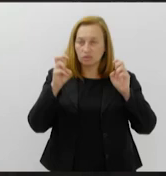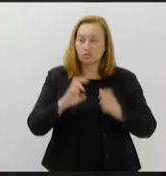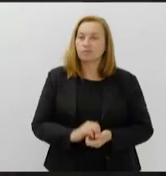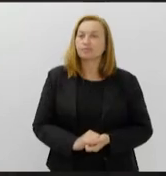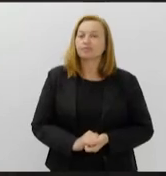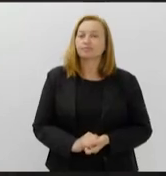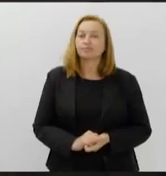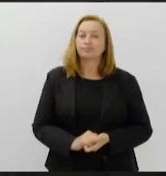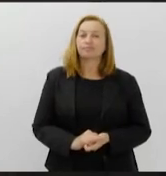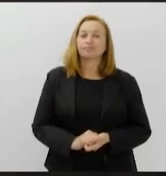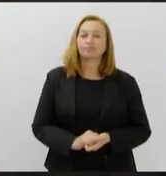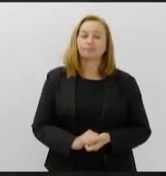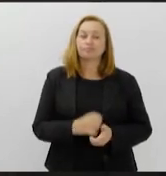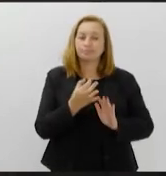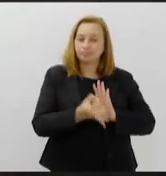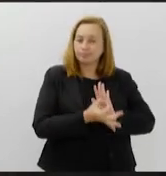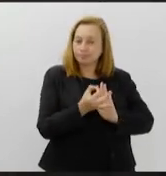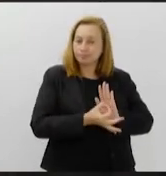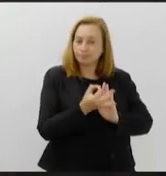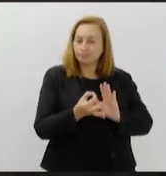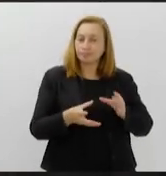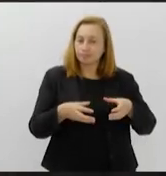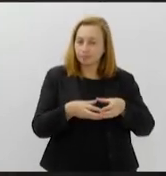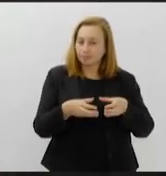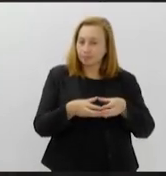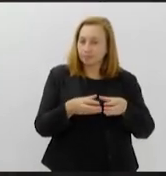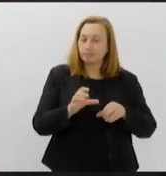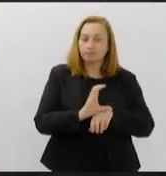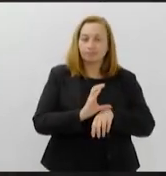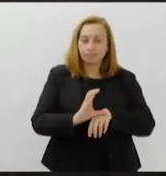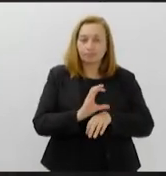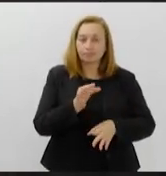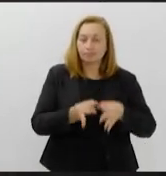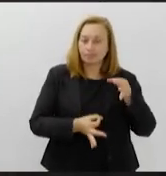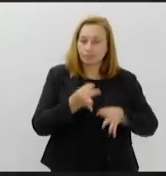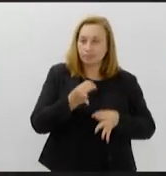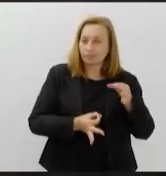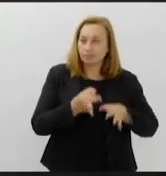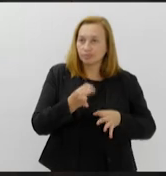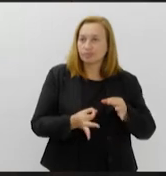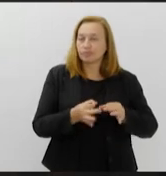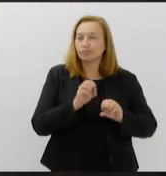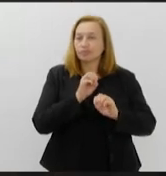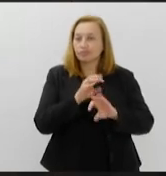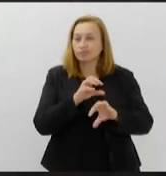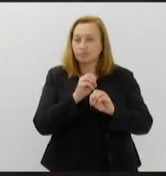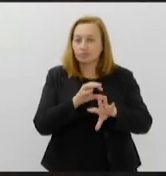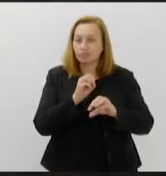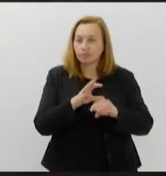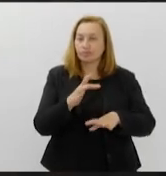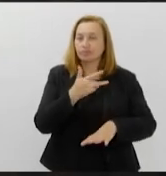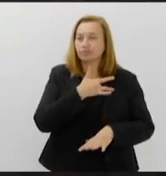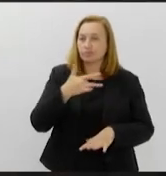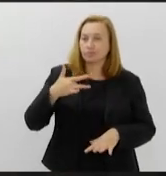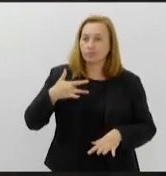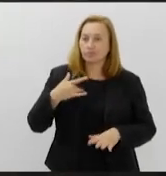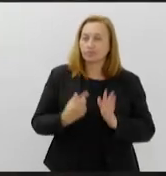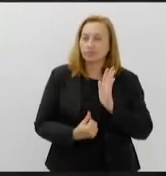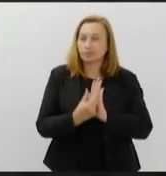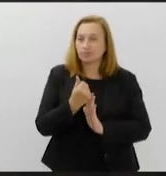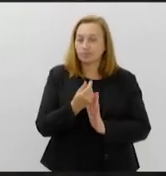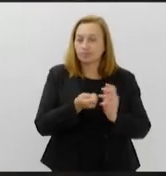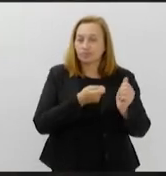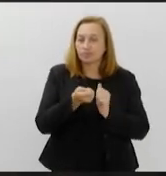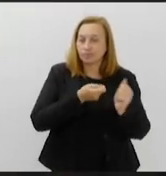providências. Pendendo de pareceres das comissões Constituição e Justiça, Educação, Saúde, Orçamento,